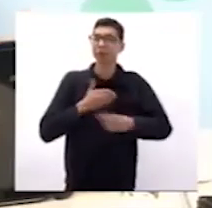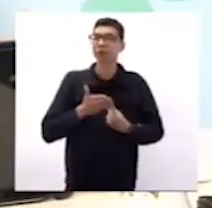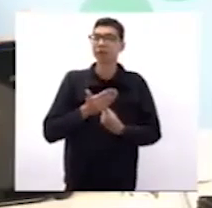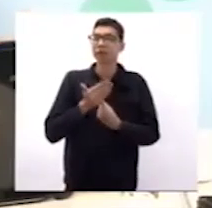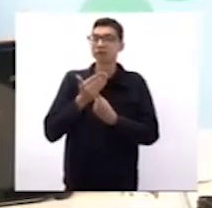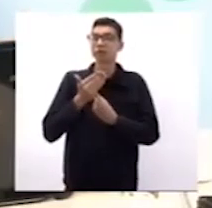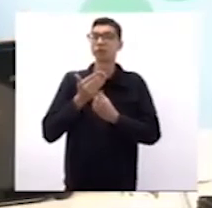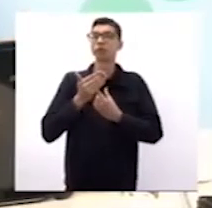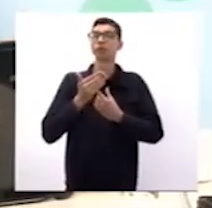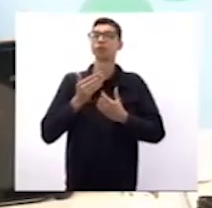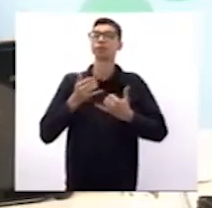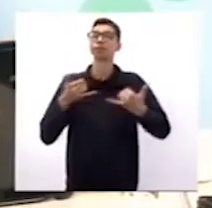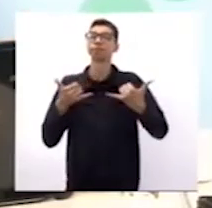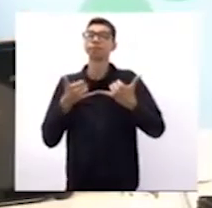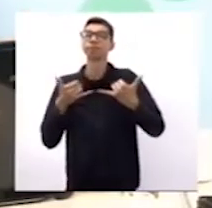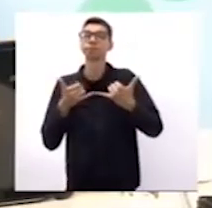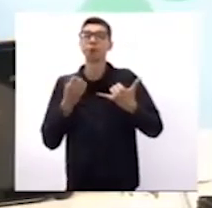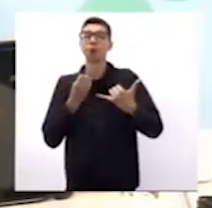gente ter